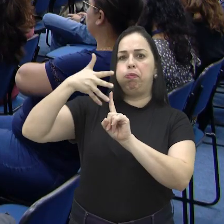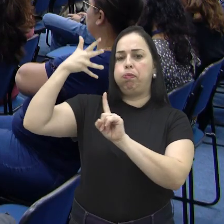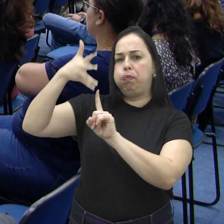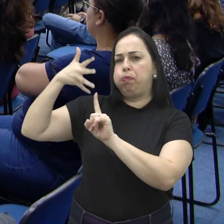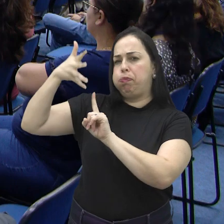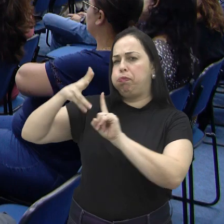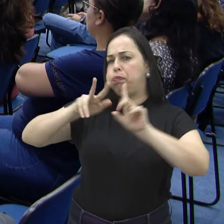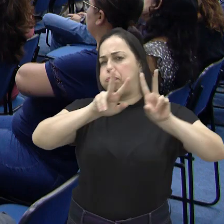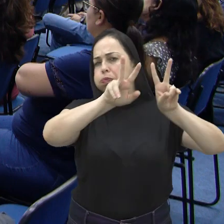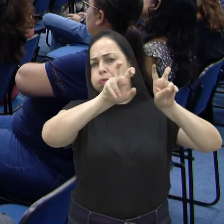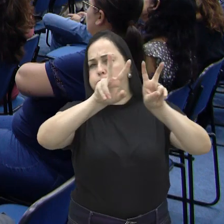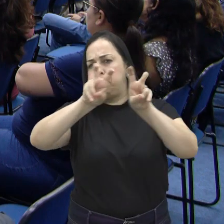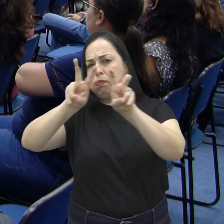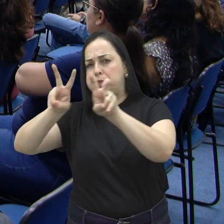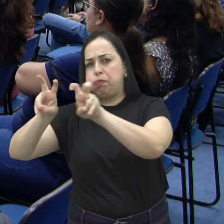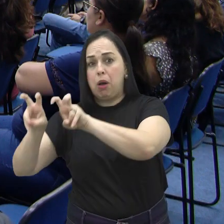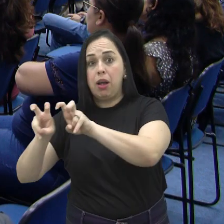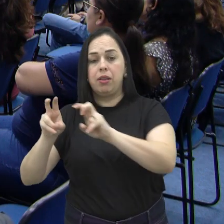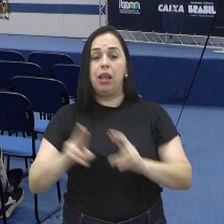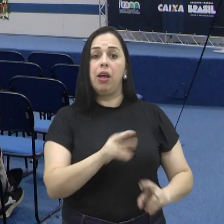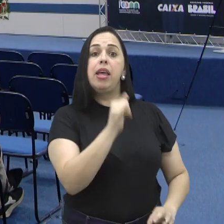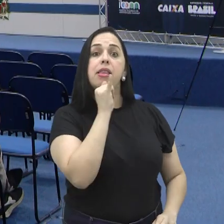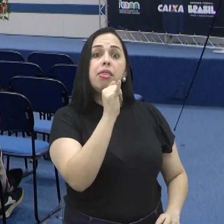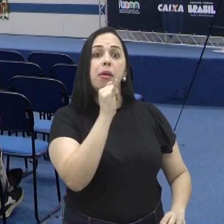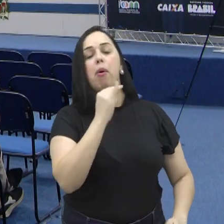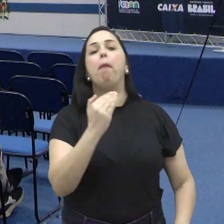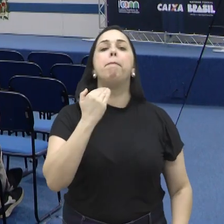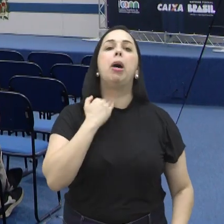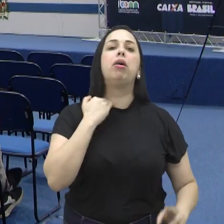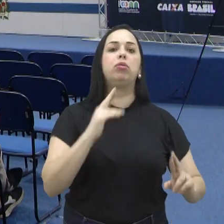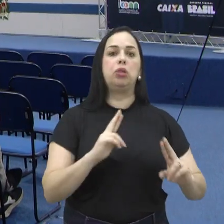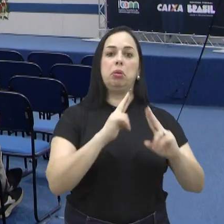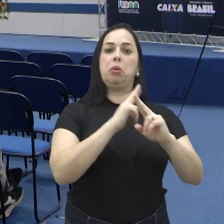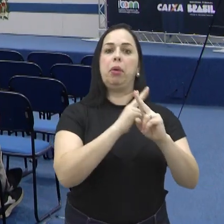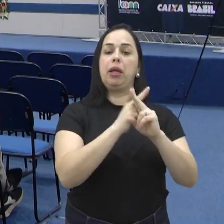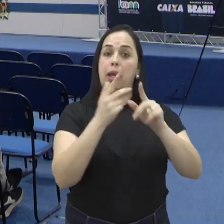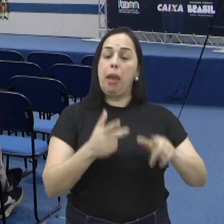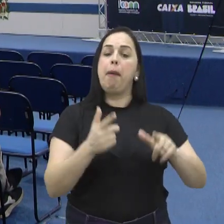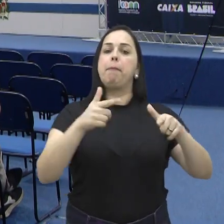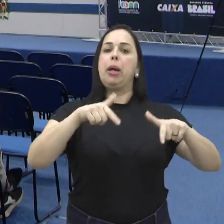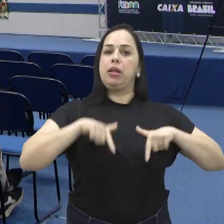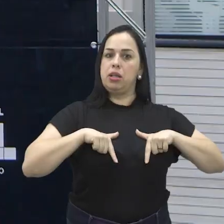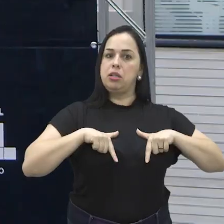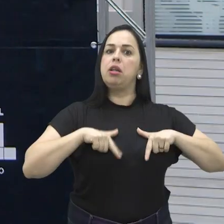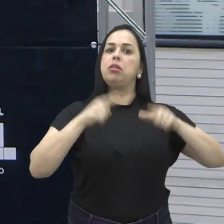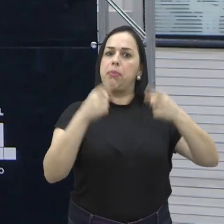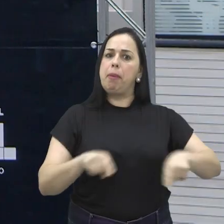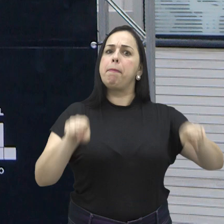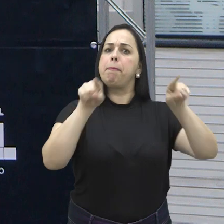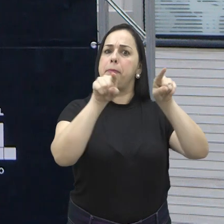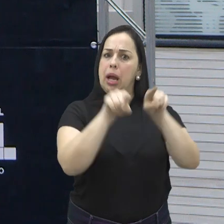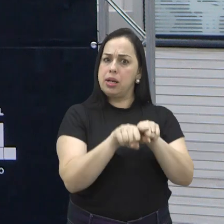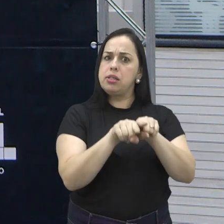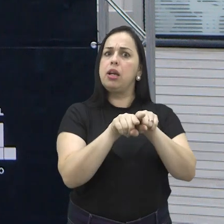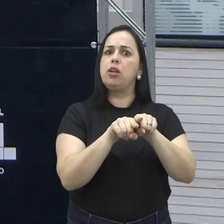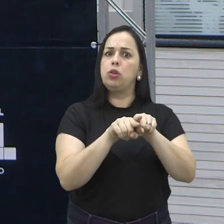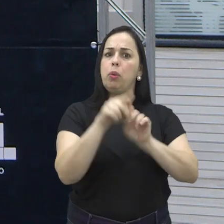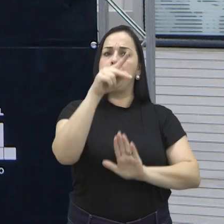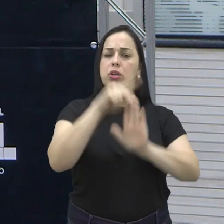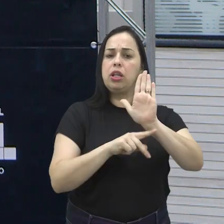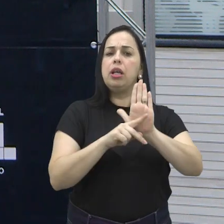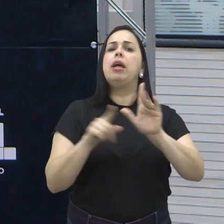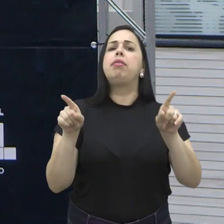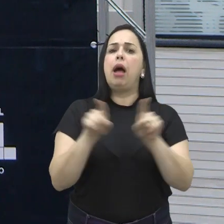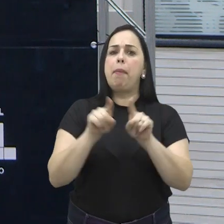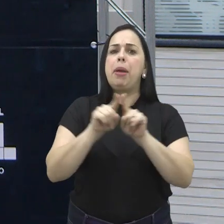diversos palestrantes com temas diferentes. A Caixa Econômica Federal, parceira do projeto, também contribuiu com o debate